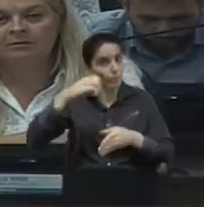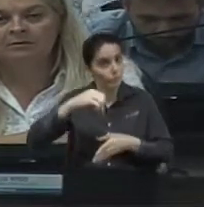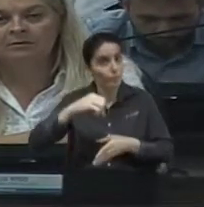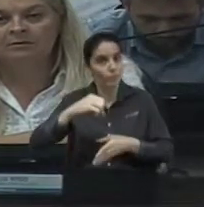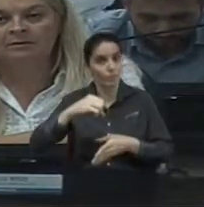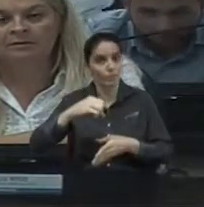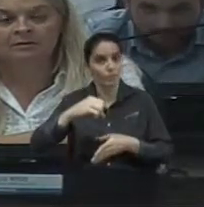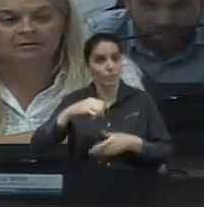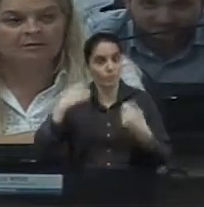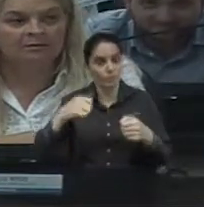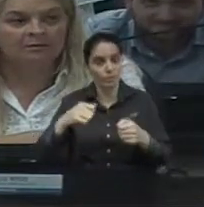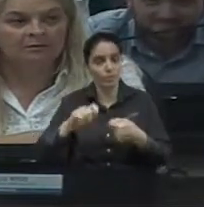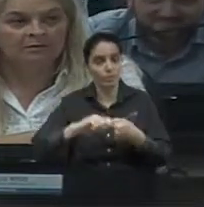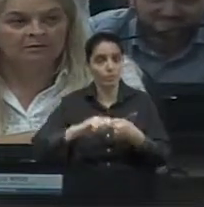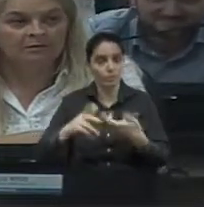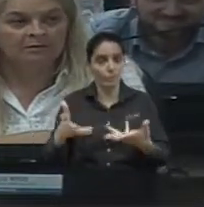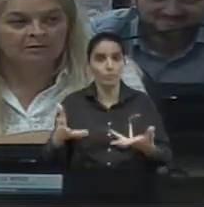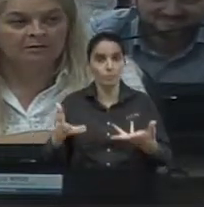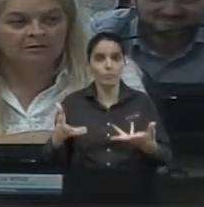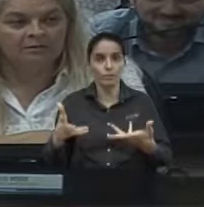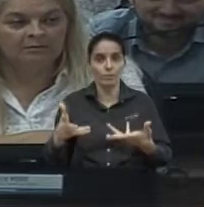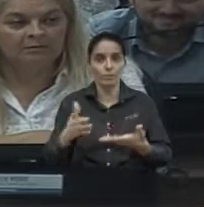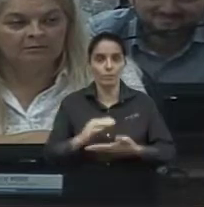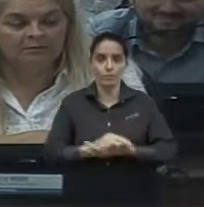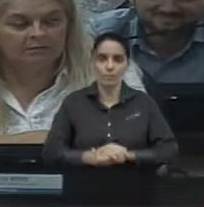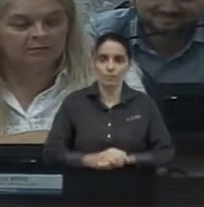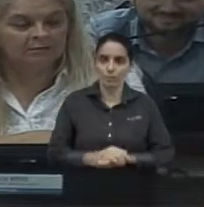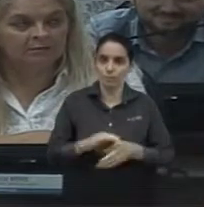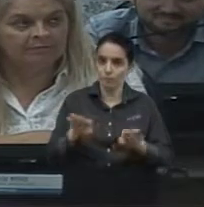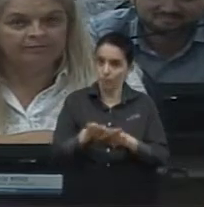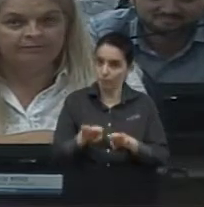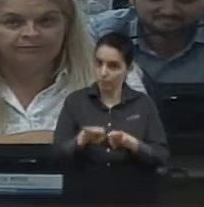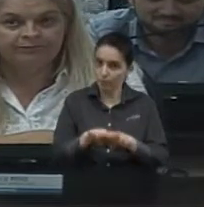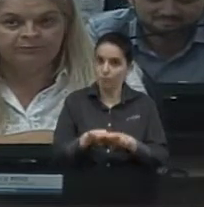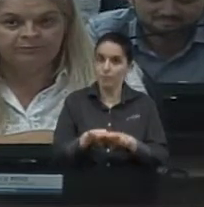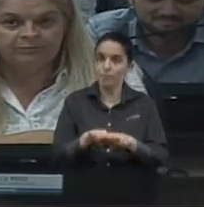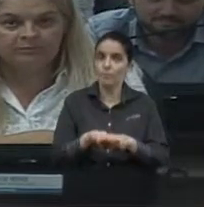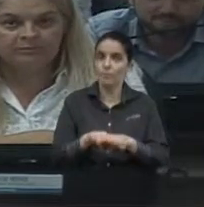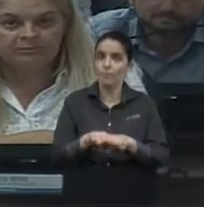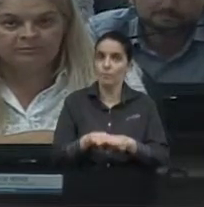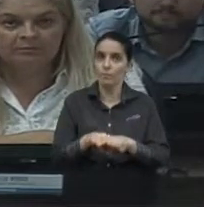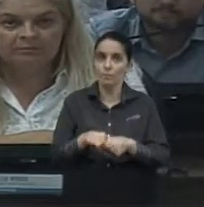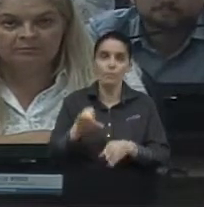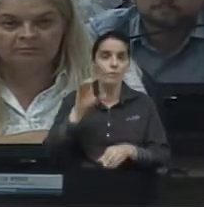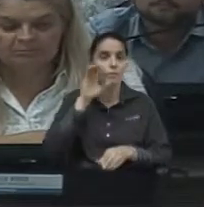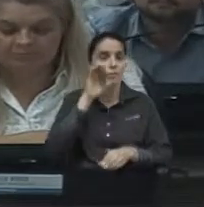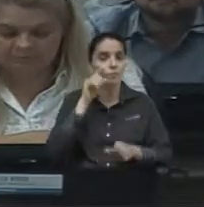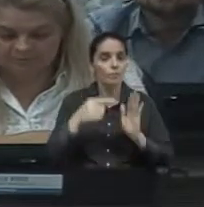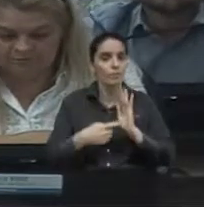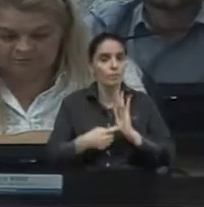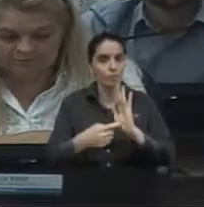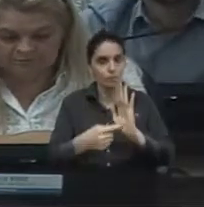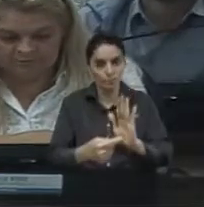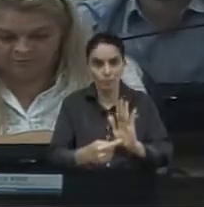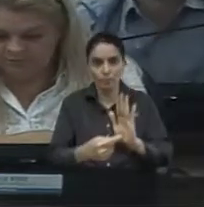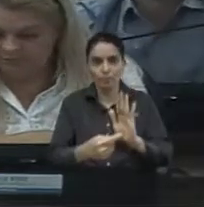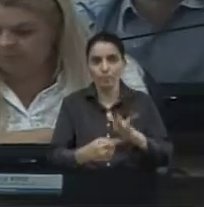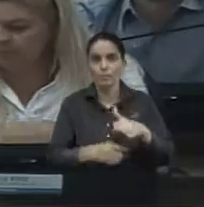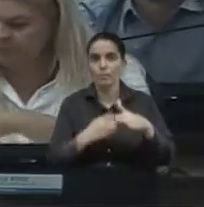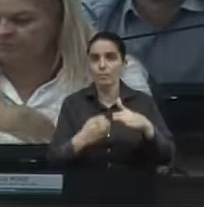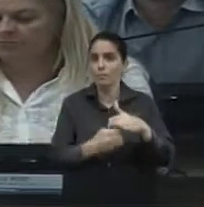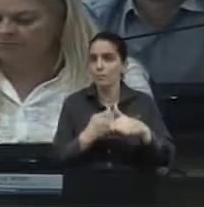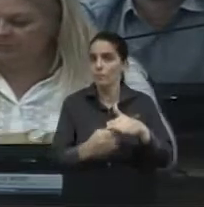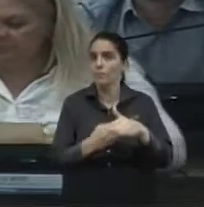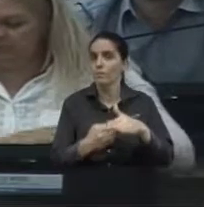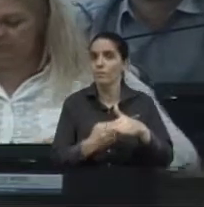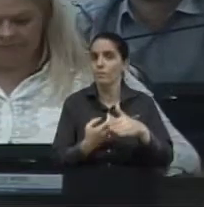de nascer já. Tá? Outra coisa, eu vou trazer nessa sessão, qualquer hora, as empresas que chegaram